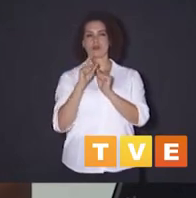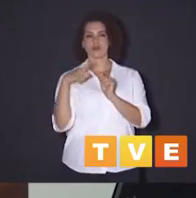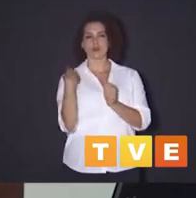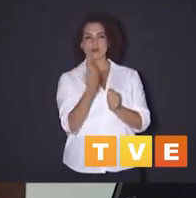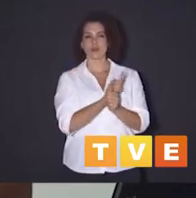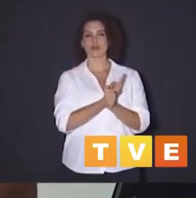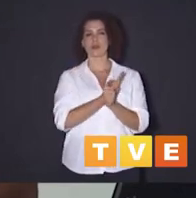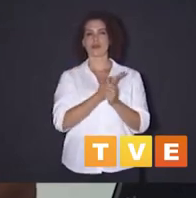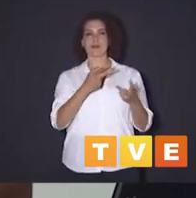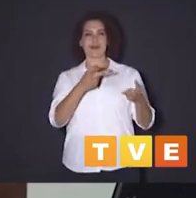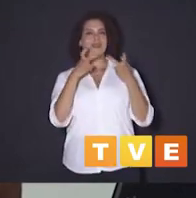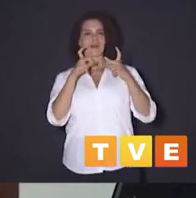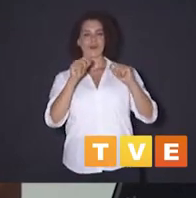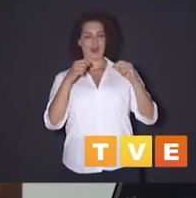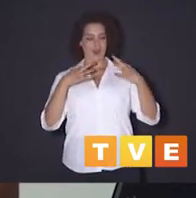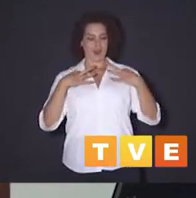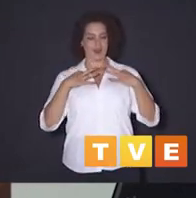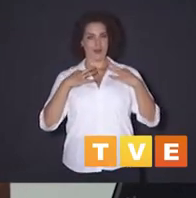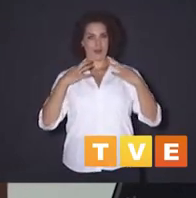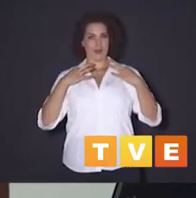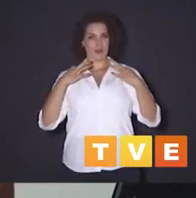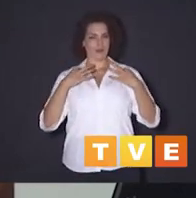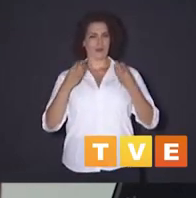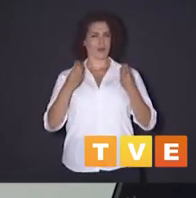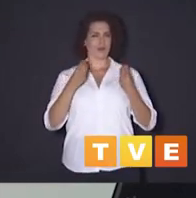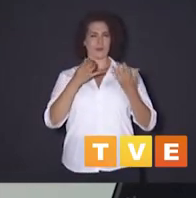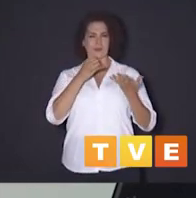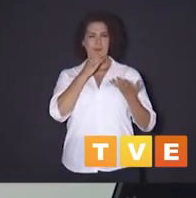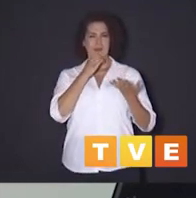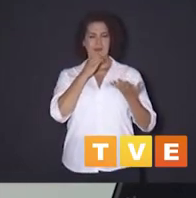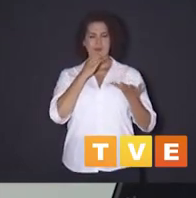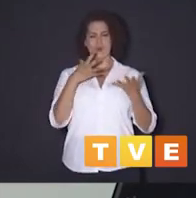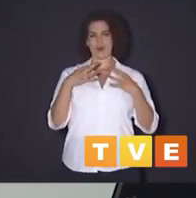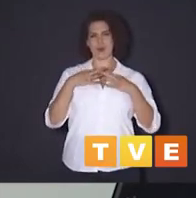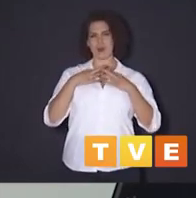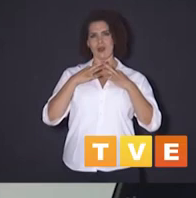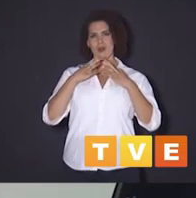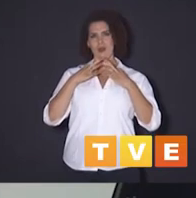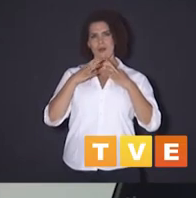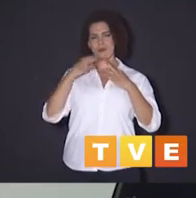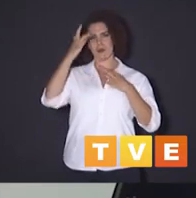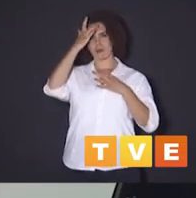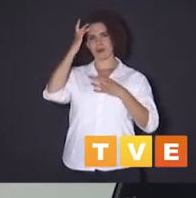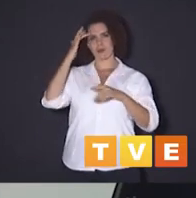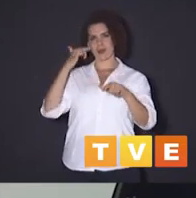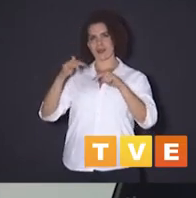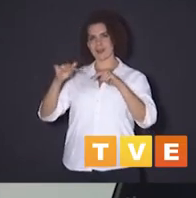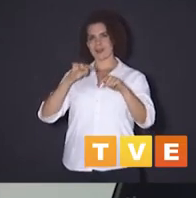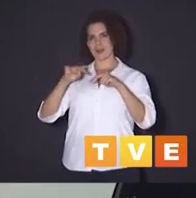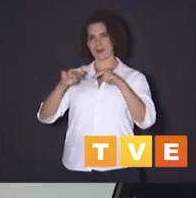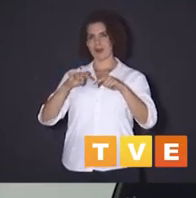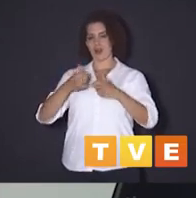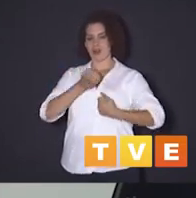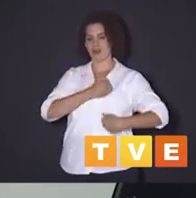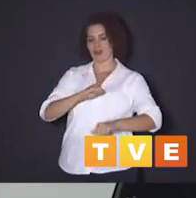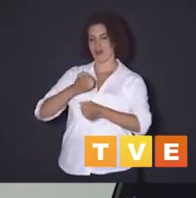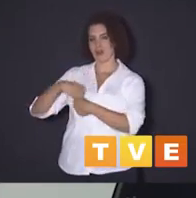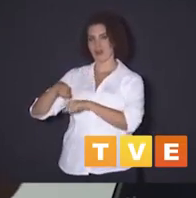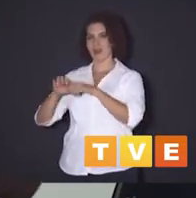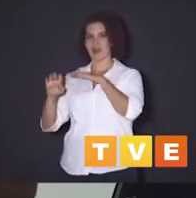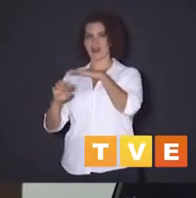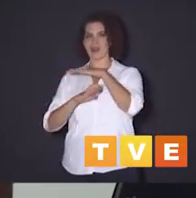partir da sua indumentária né e como é que por exemplo a indumentária de quem trabalha com serviços gerais de uma empresa não está